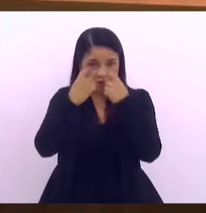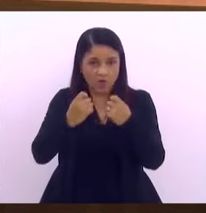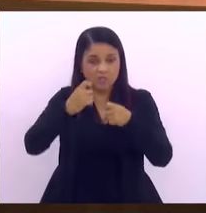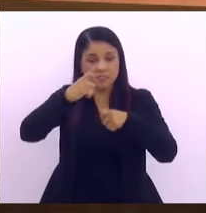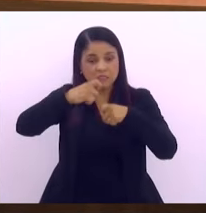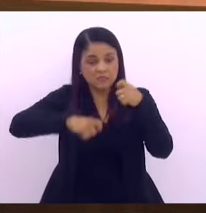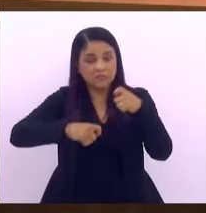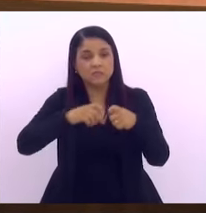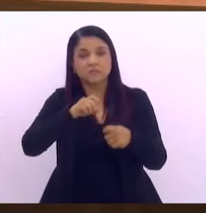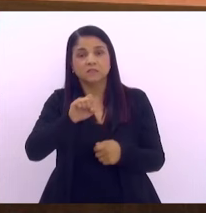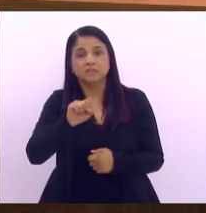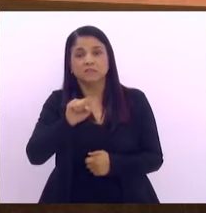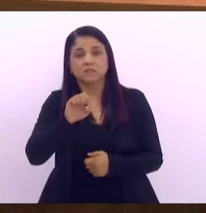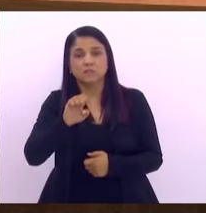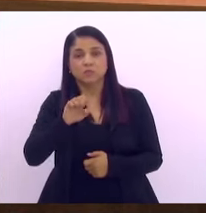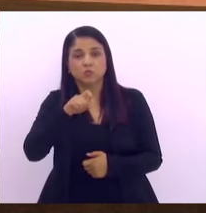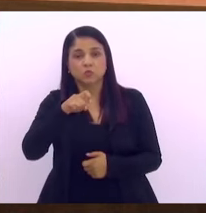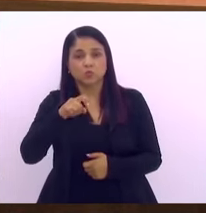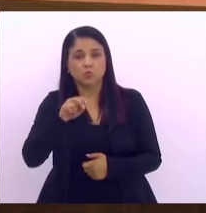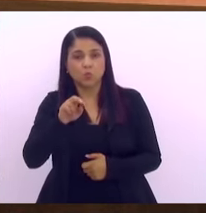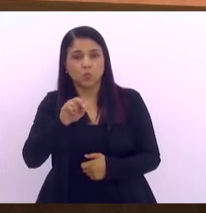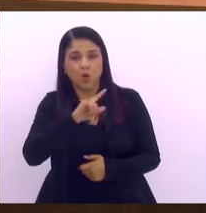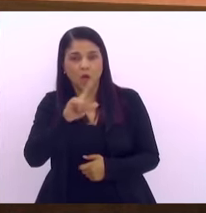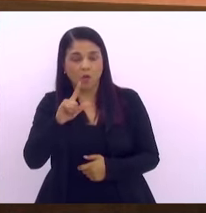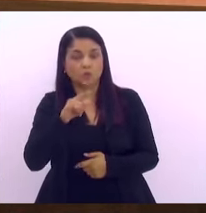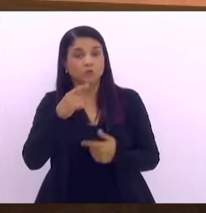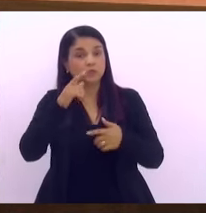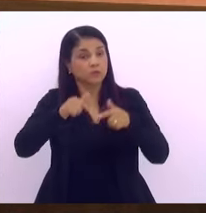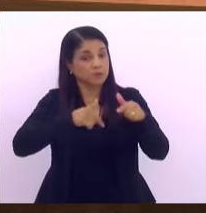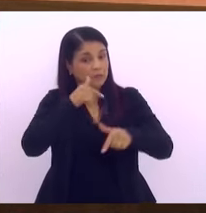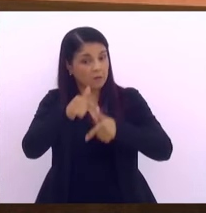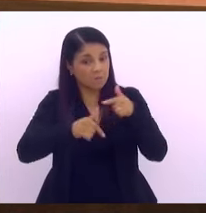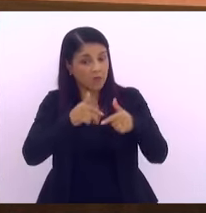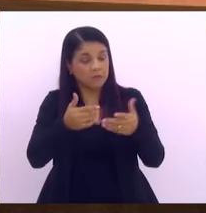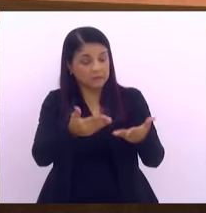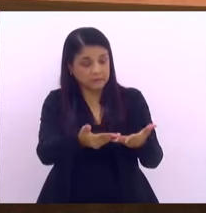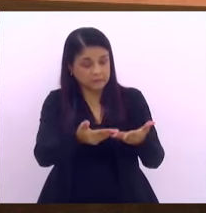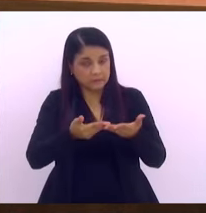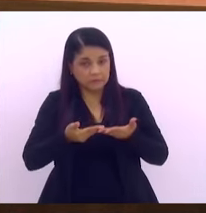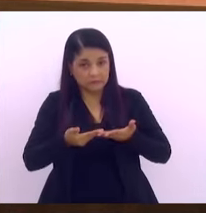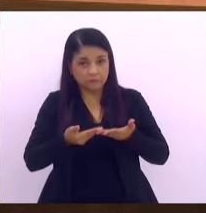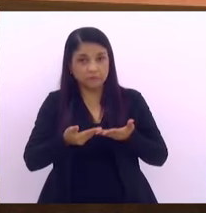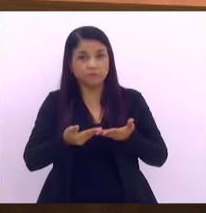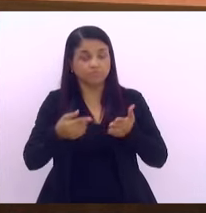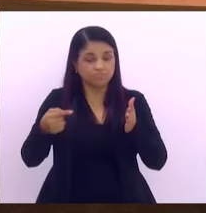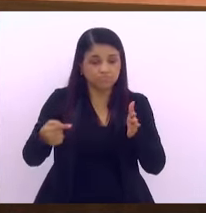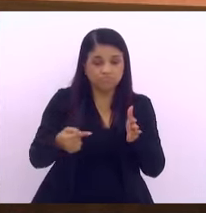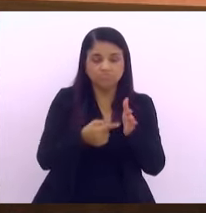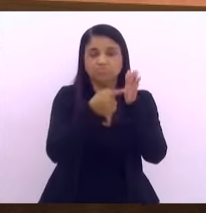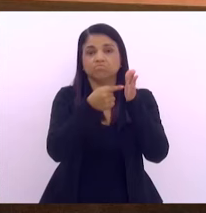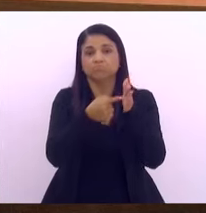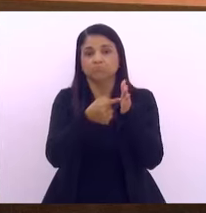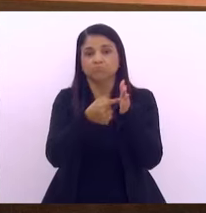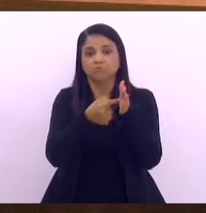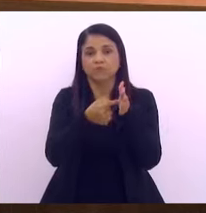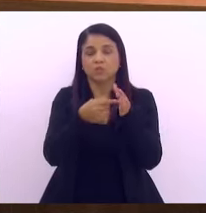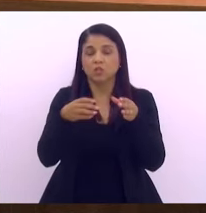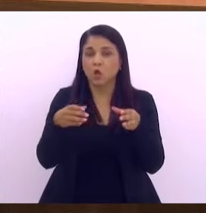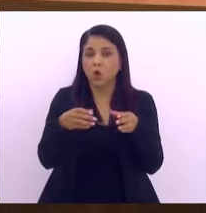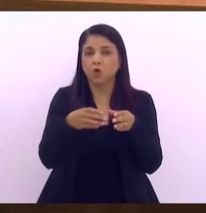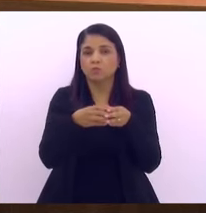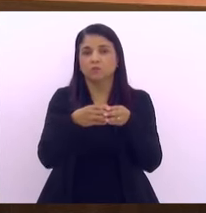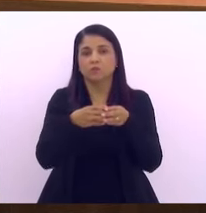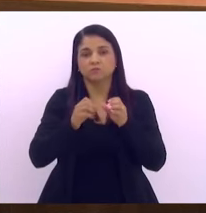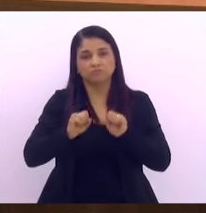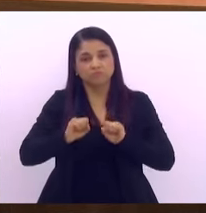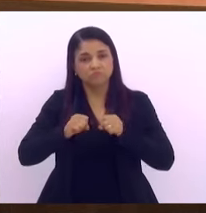no trabalho, justamente porque é algo que a gente tem recebido com bastante frequência na Comissão de